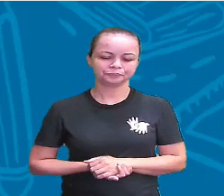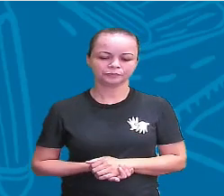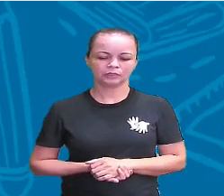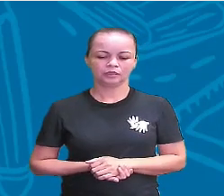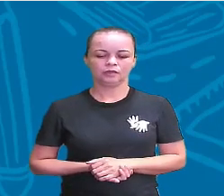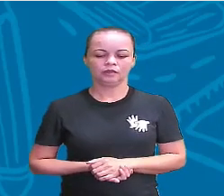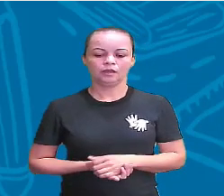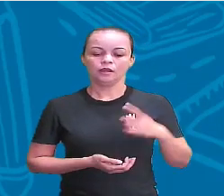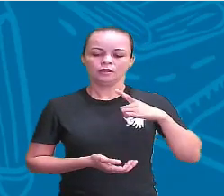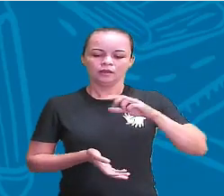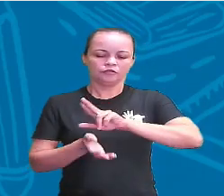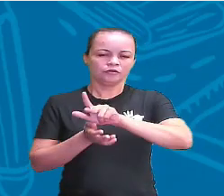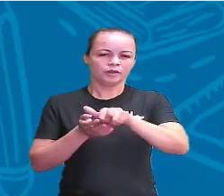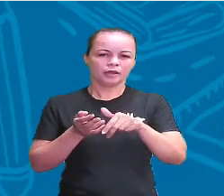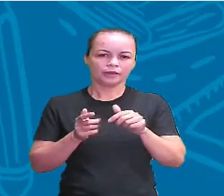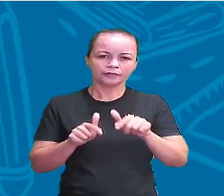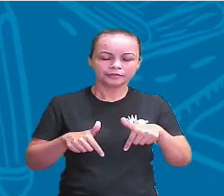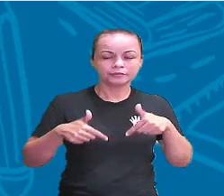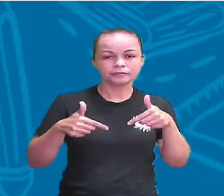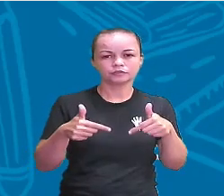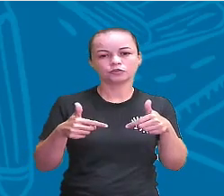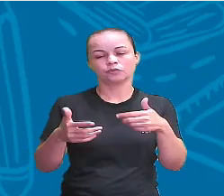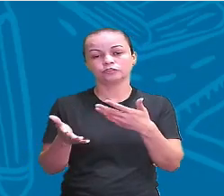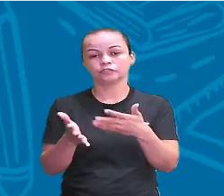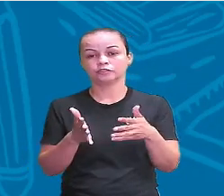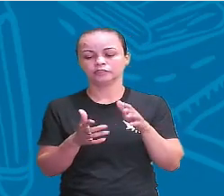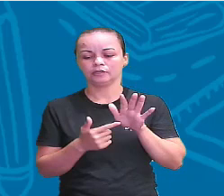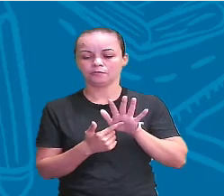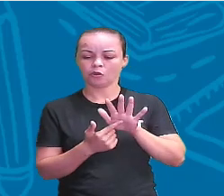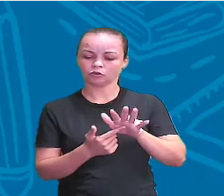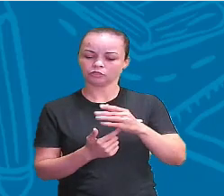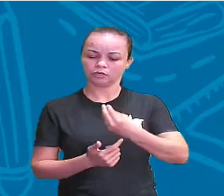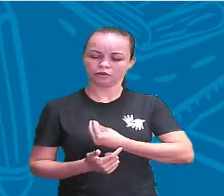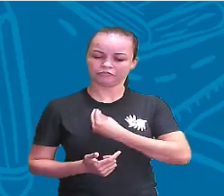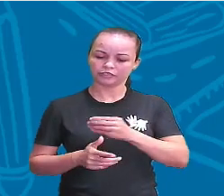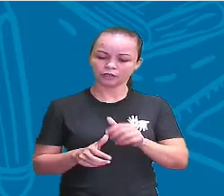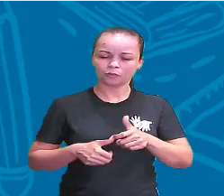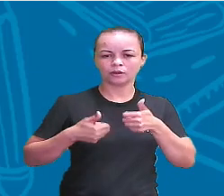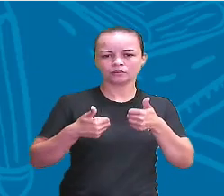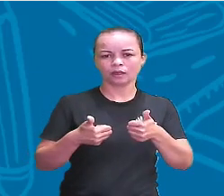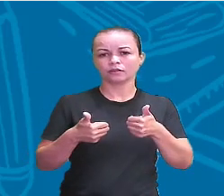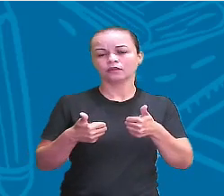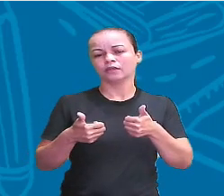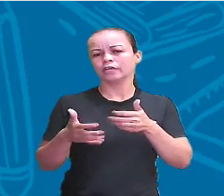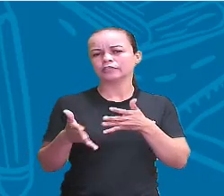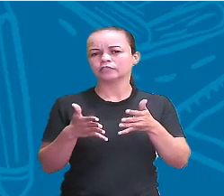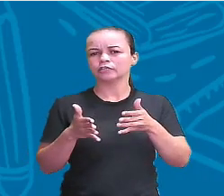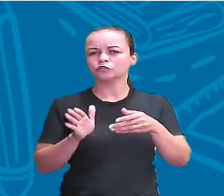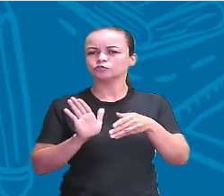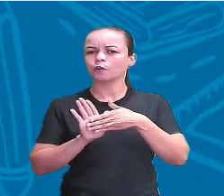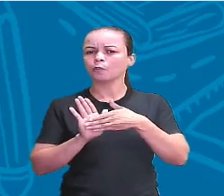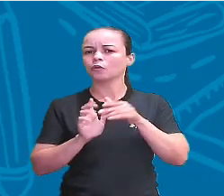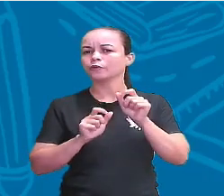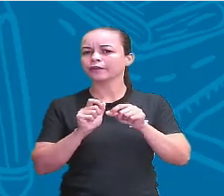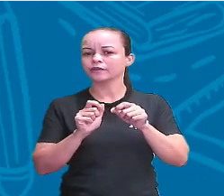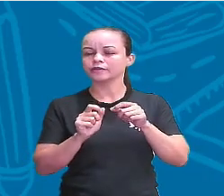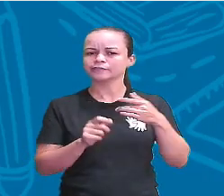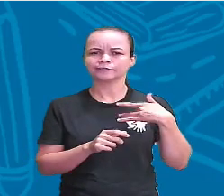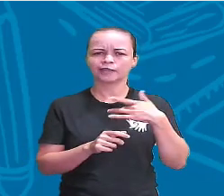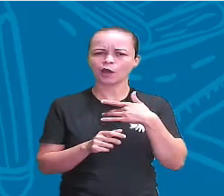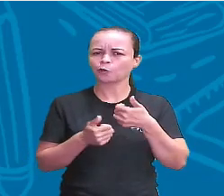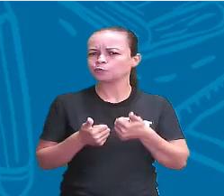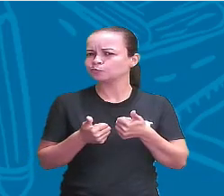várias ações que elevam a nossa qualidade de vida, né, e nos proporcionam saúde. Afinal, quando a